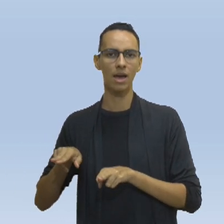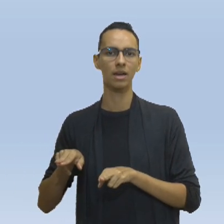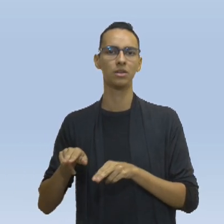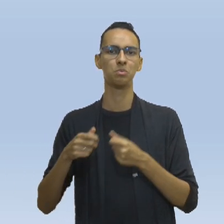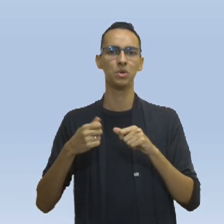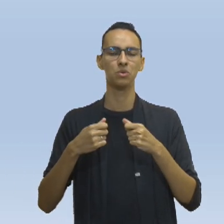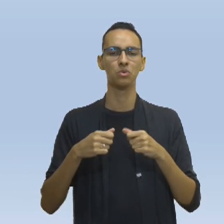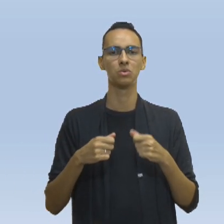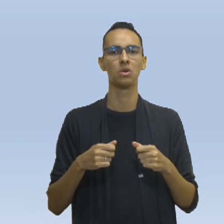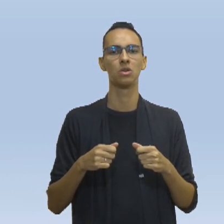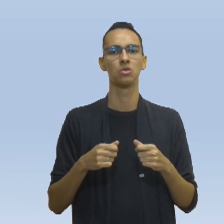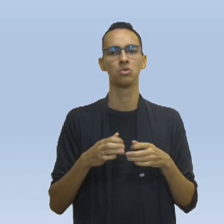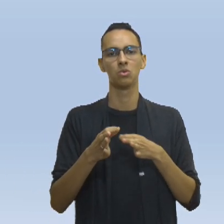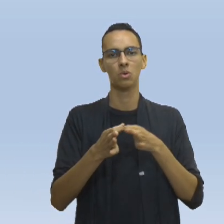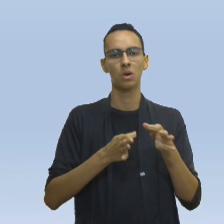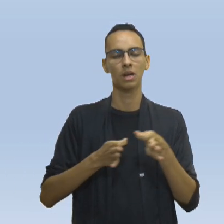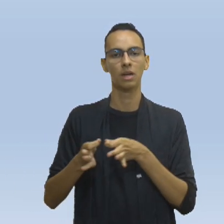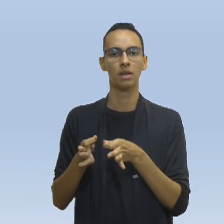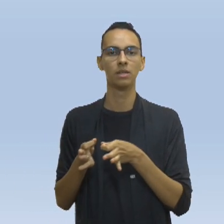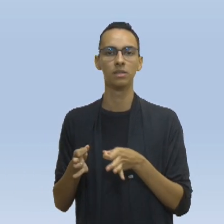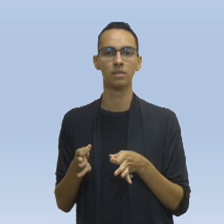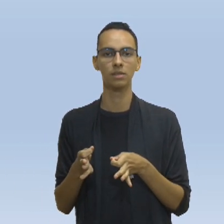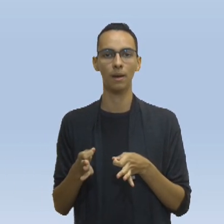de ocorrer, né? E